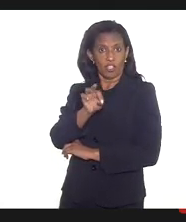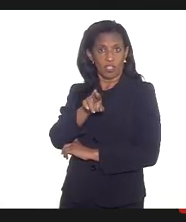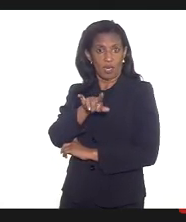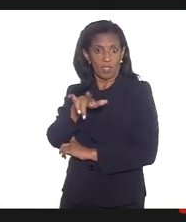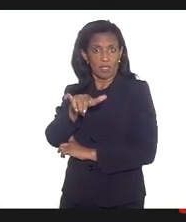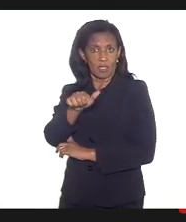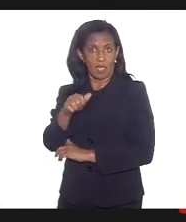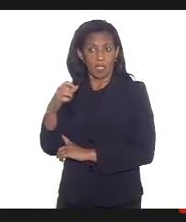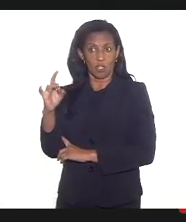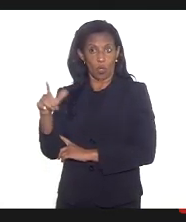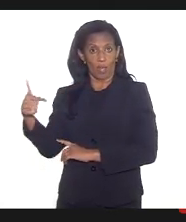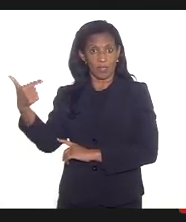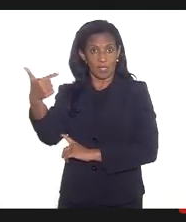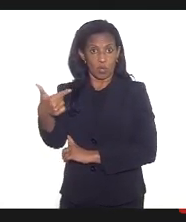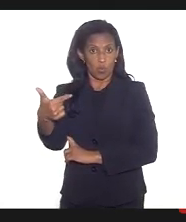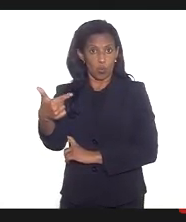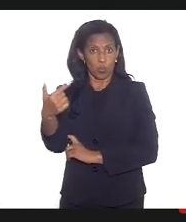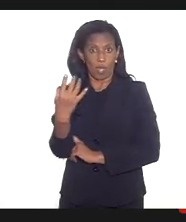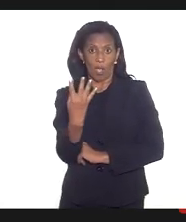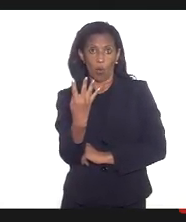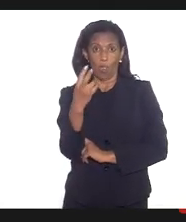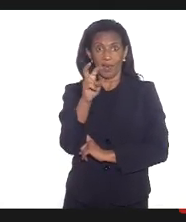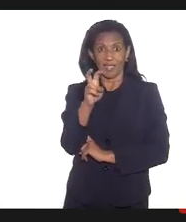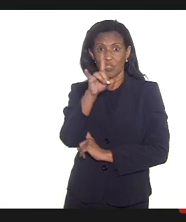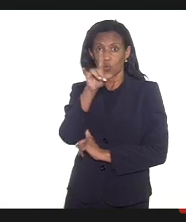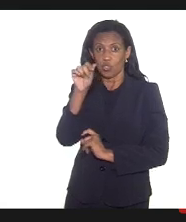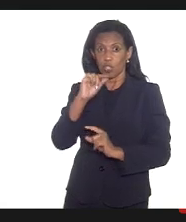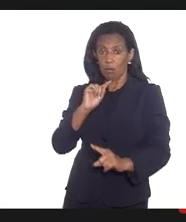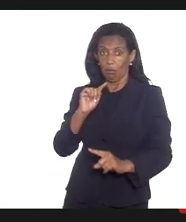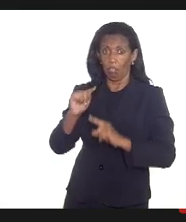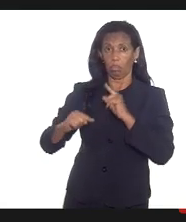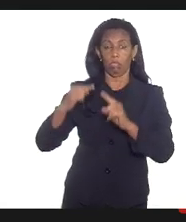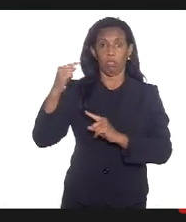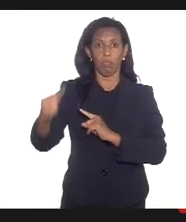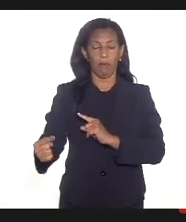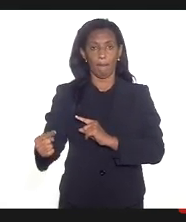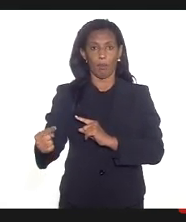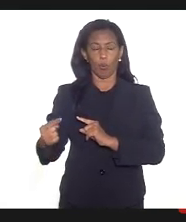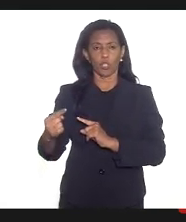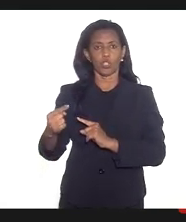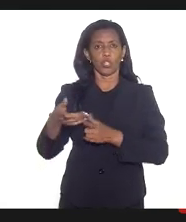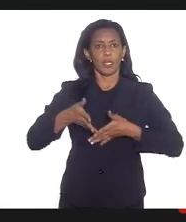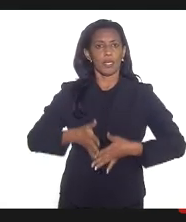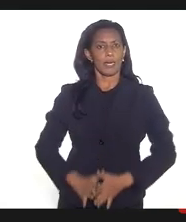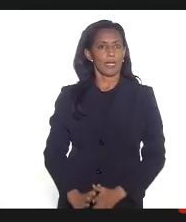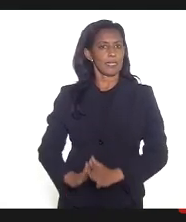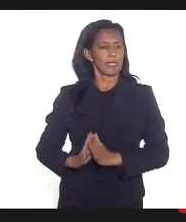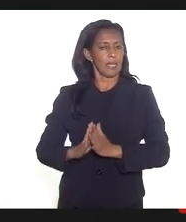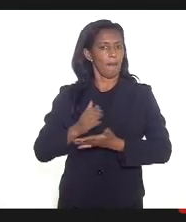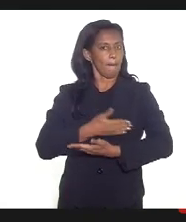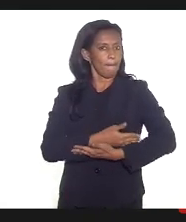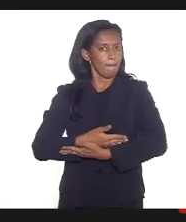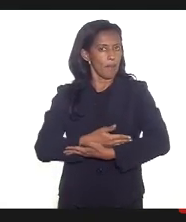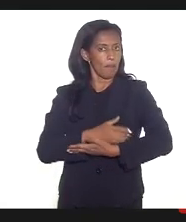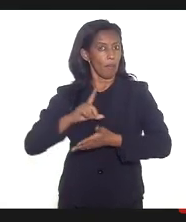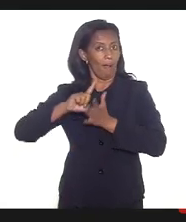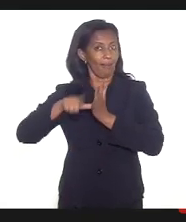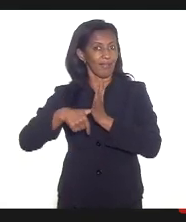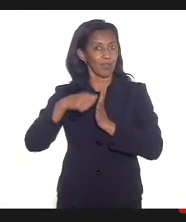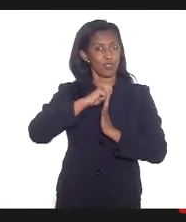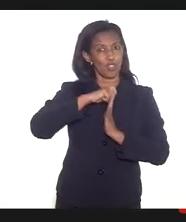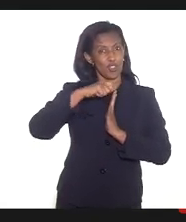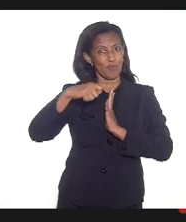ou iriam receber a segunda dose 45 dias depois do parto o que pode levar na prática um atraso